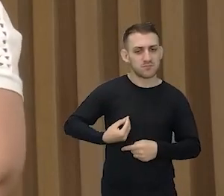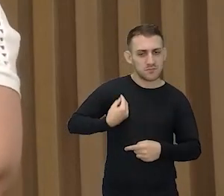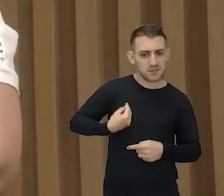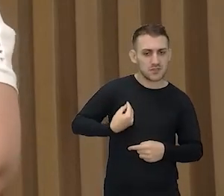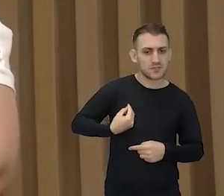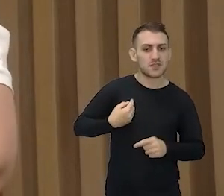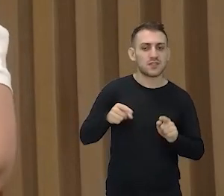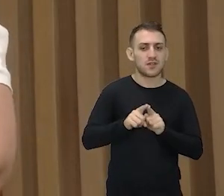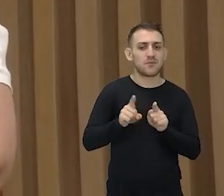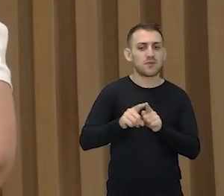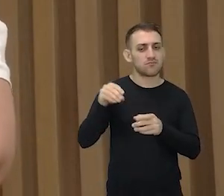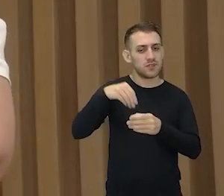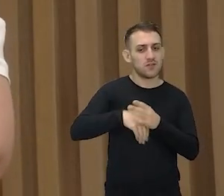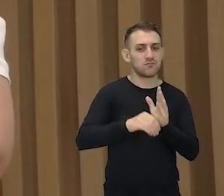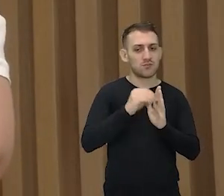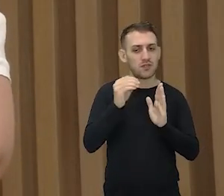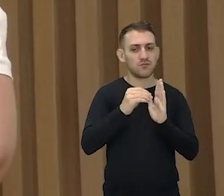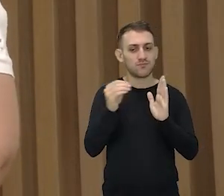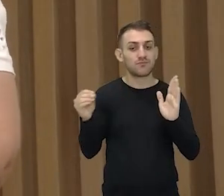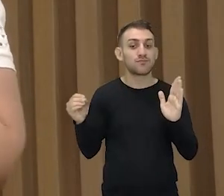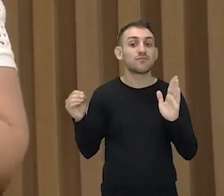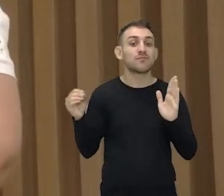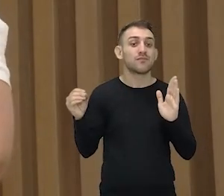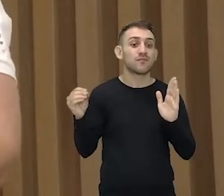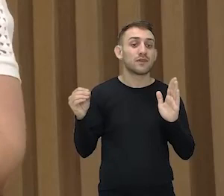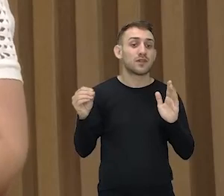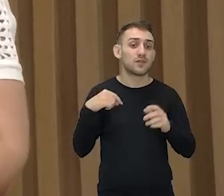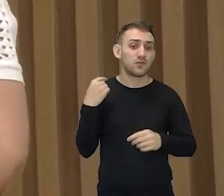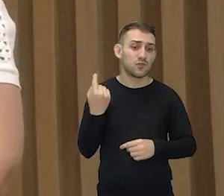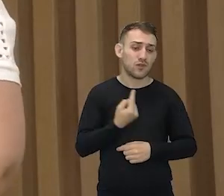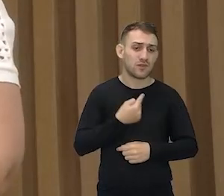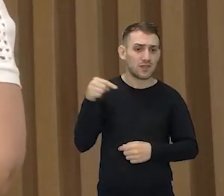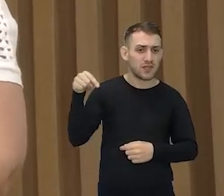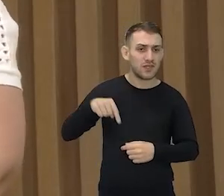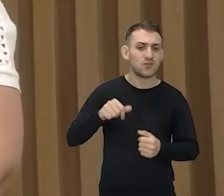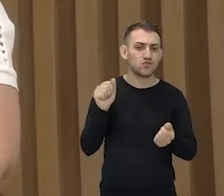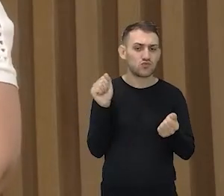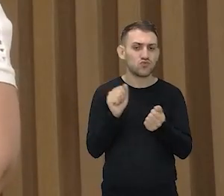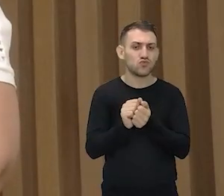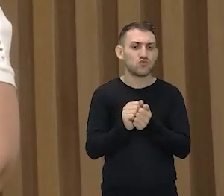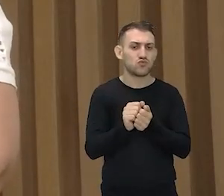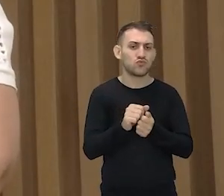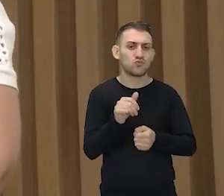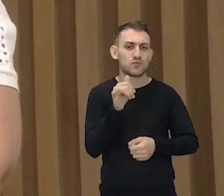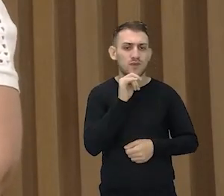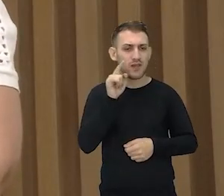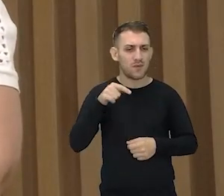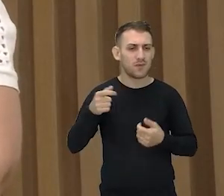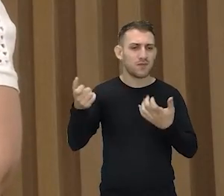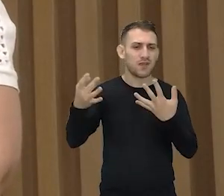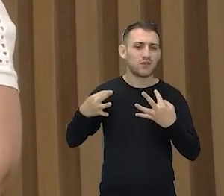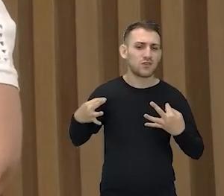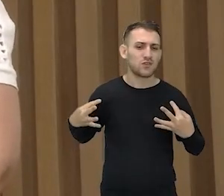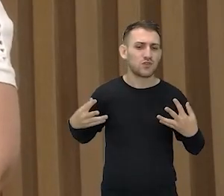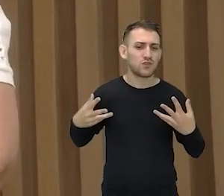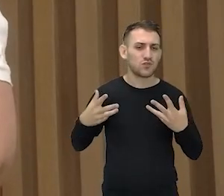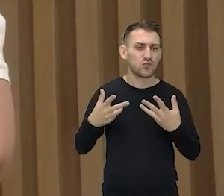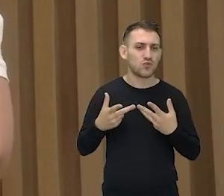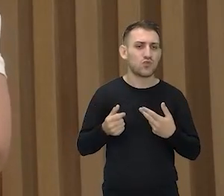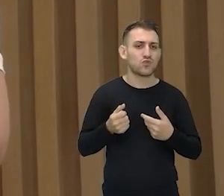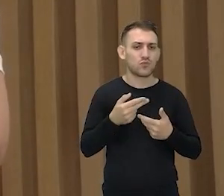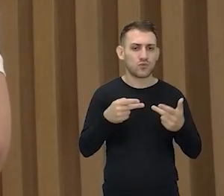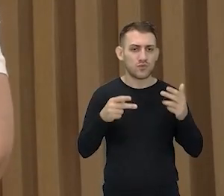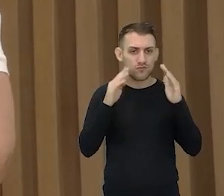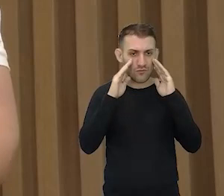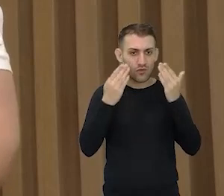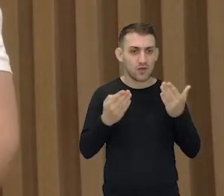como para o Centro de Mídias. E nos nossos acompanhamentos, né, isso foi um relato de todos os pontos focais,